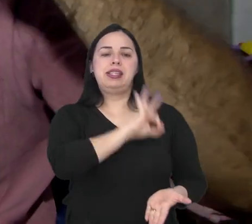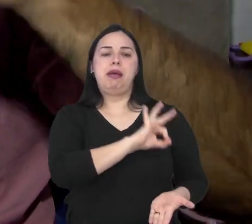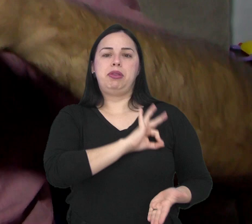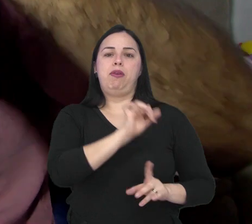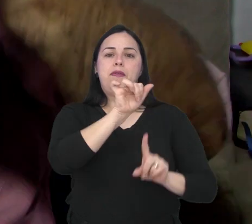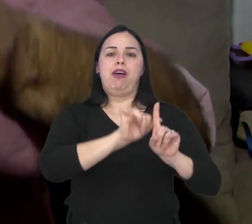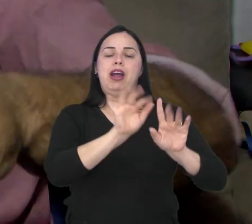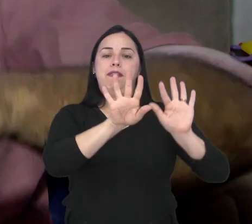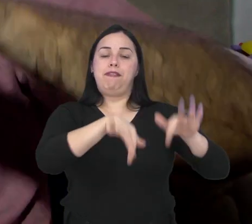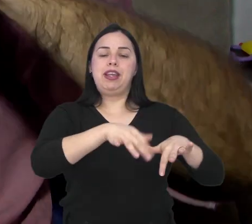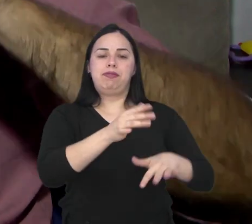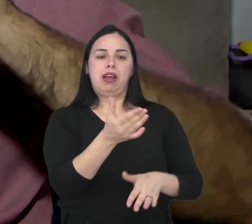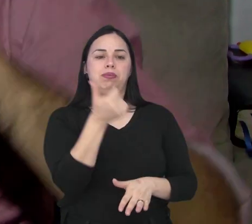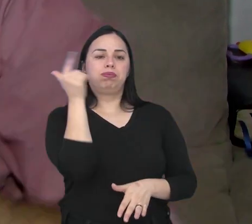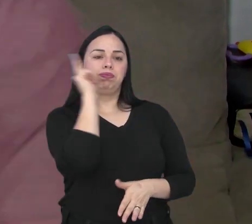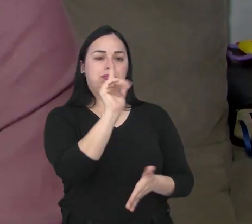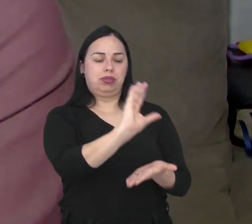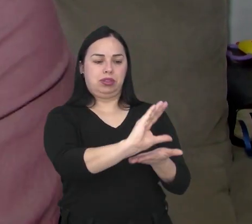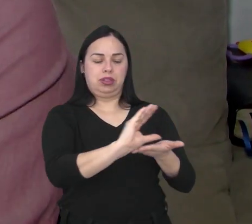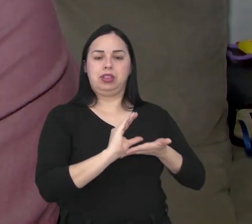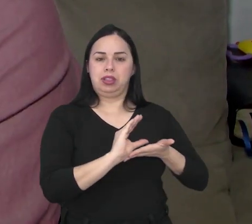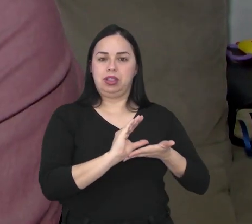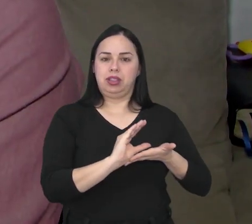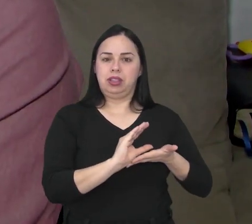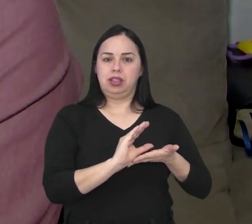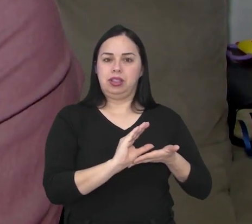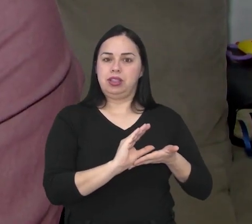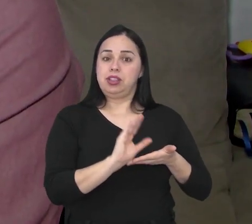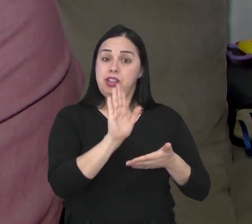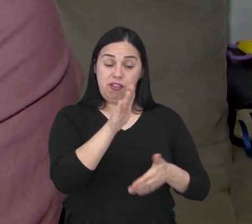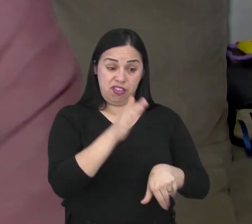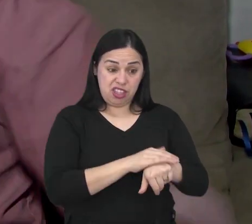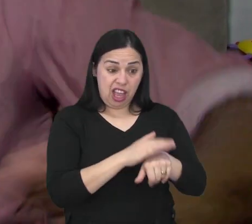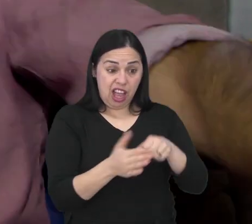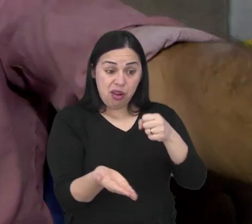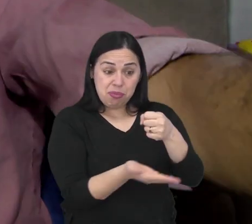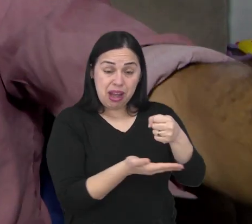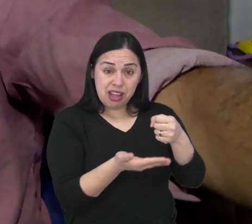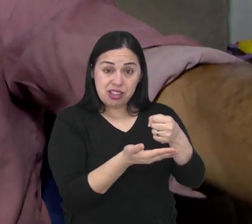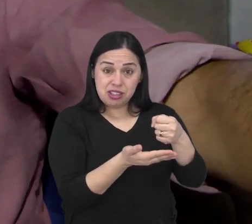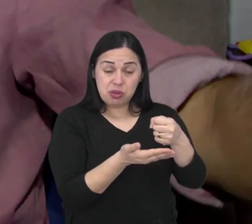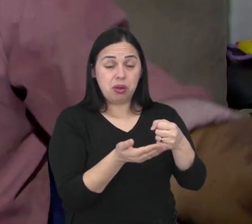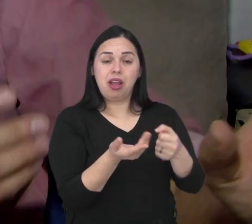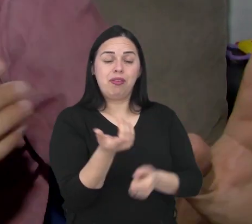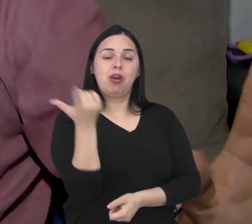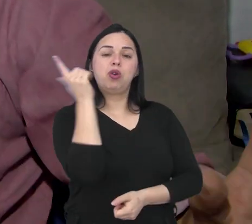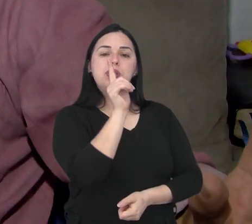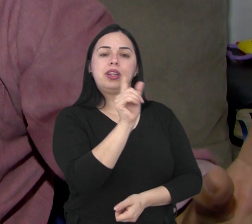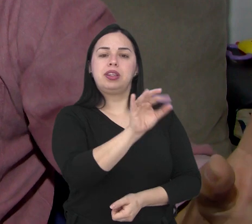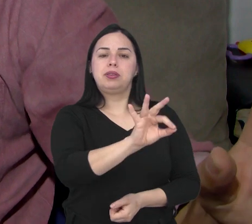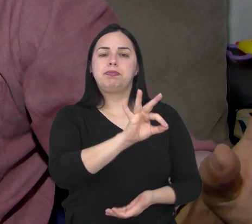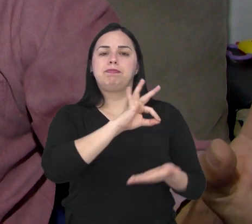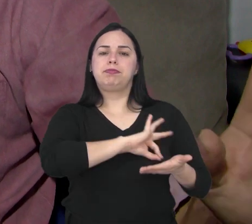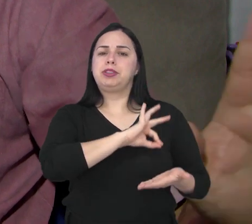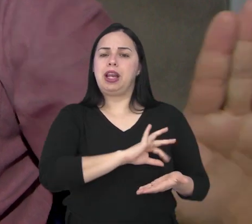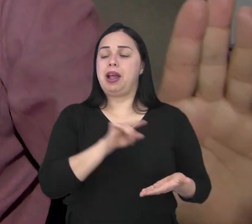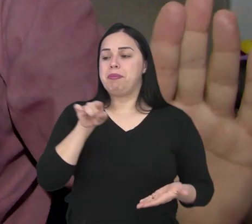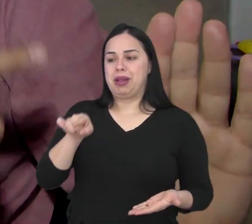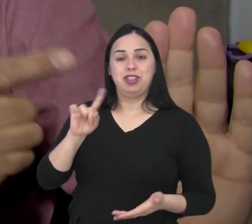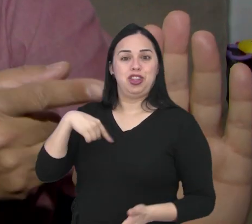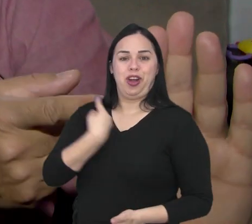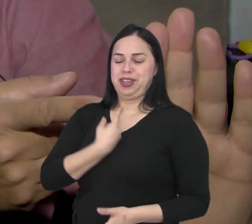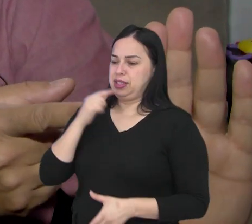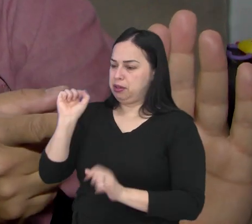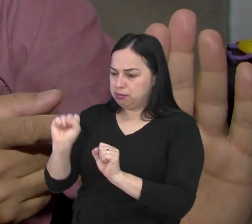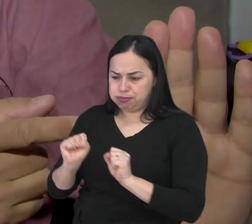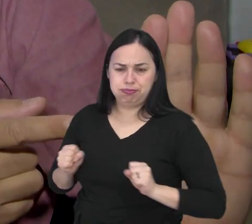você ganha quanto? Eu ganho R$2.000. Eu sei que se eu fizer o básico na empresa, eu vou ganhar R$2.000. Mas nós não. Nós temos que lutar